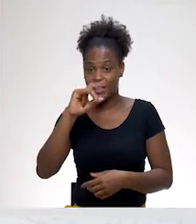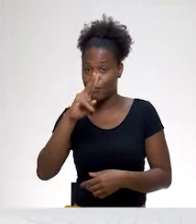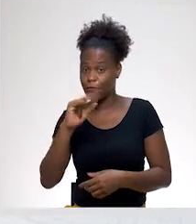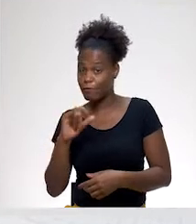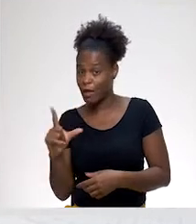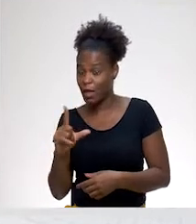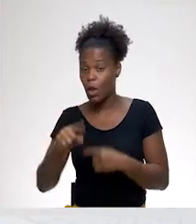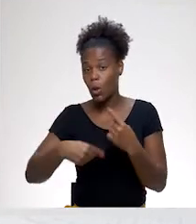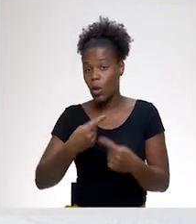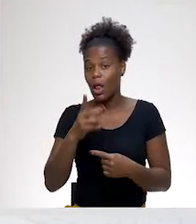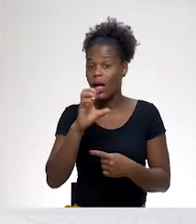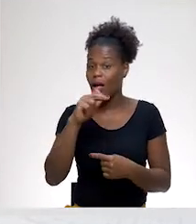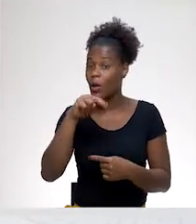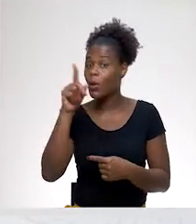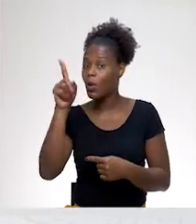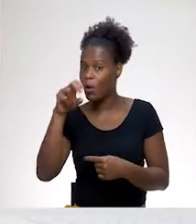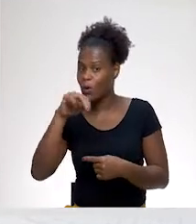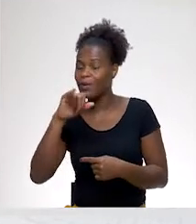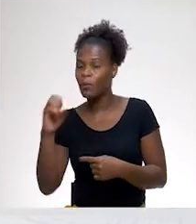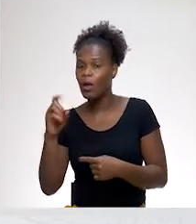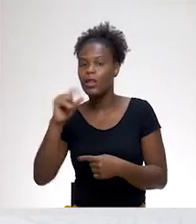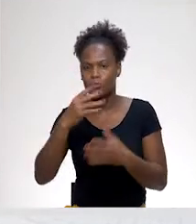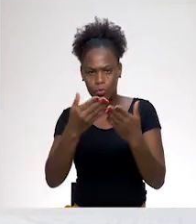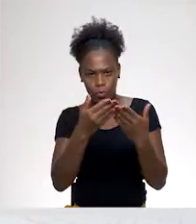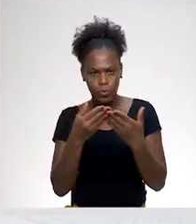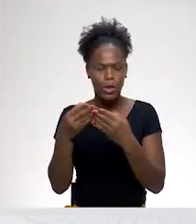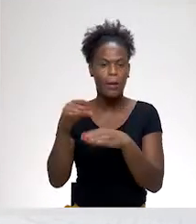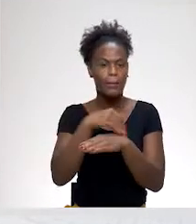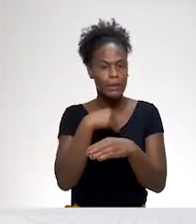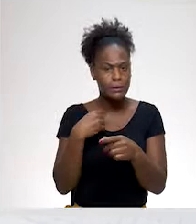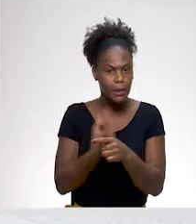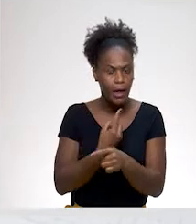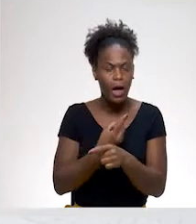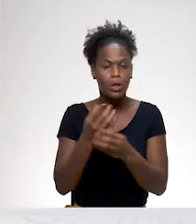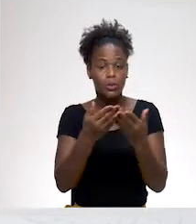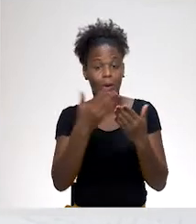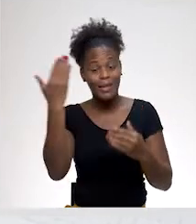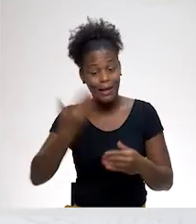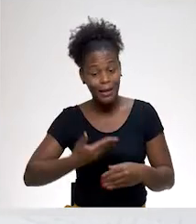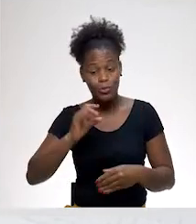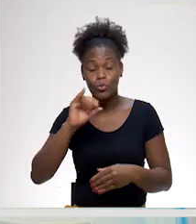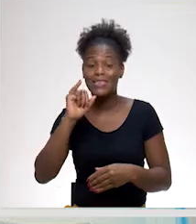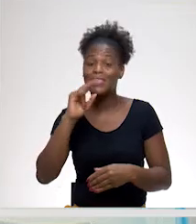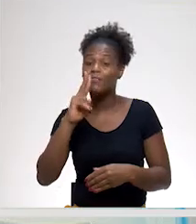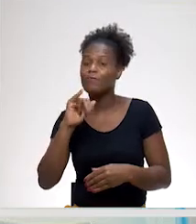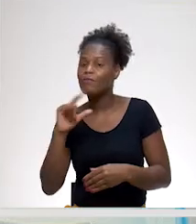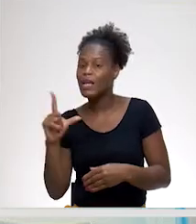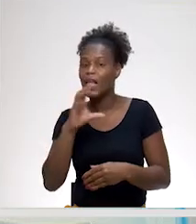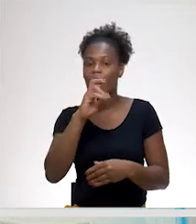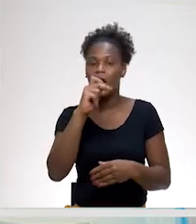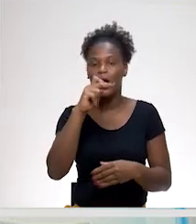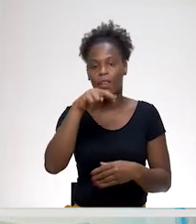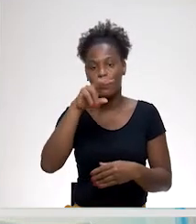Poitiers, tendo estudado também Medicina. Ele estudou, portanto, Direito Civil e Canônico, estudou